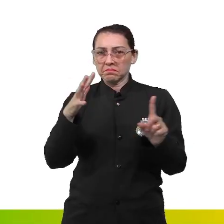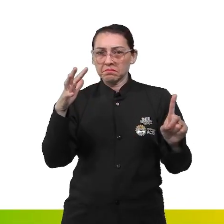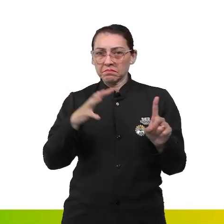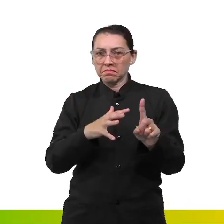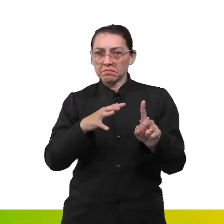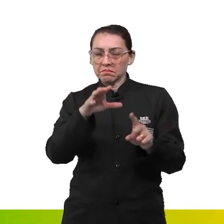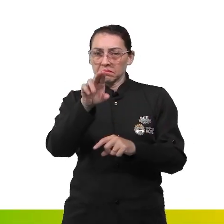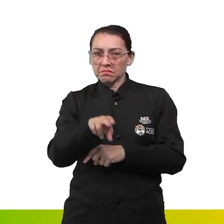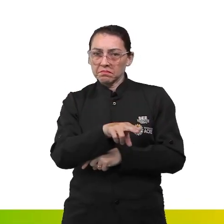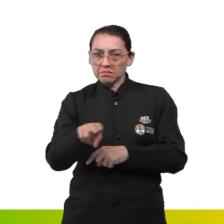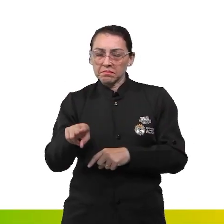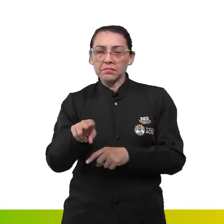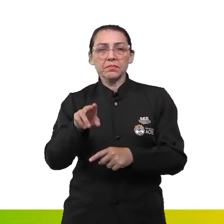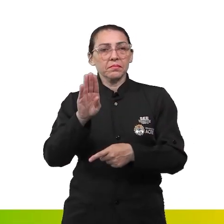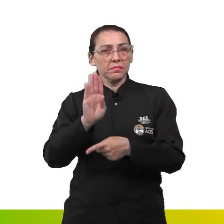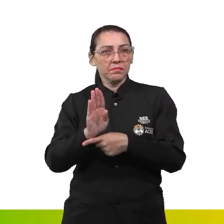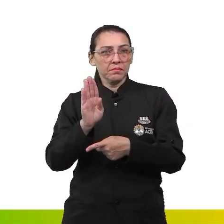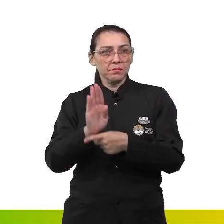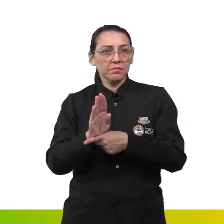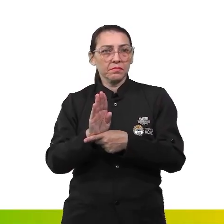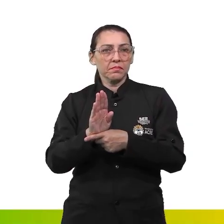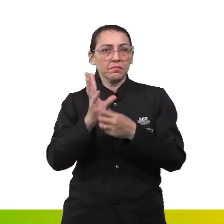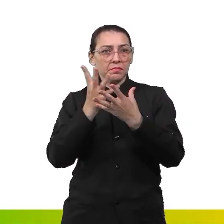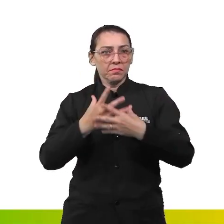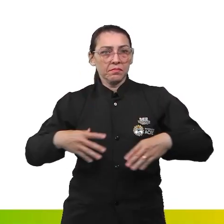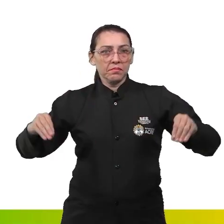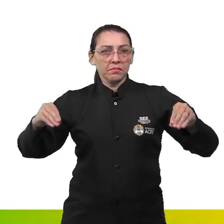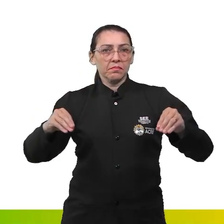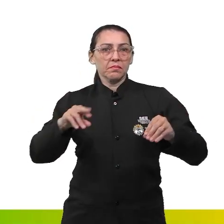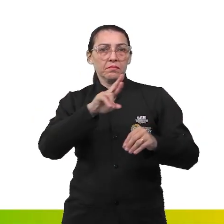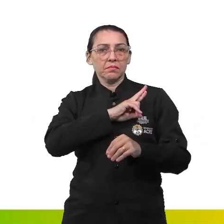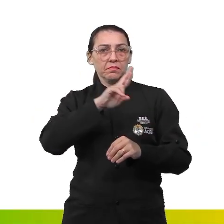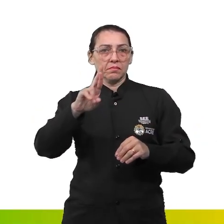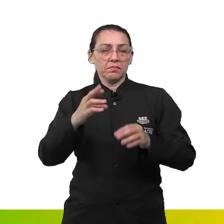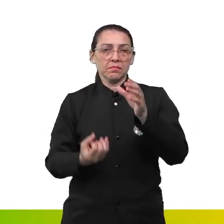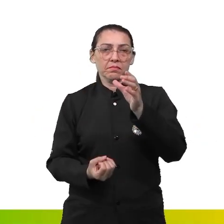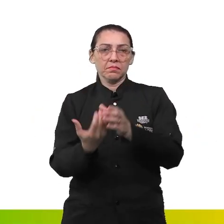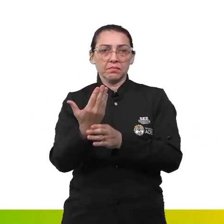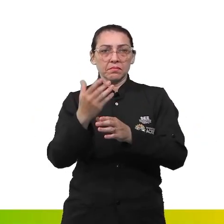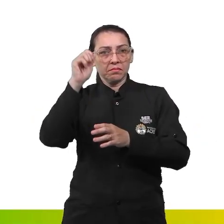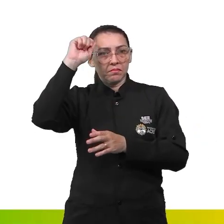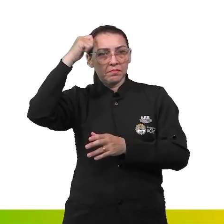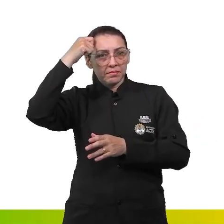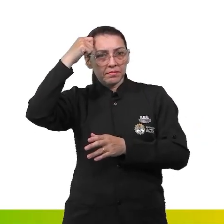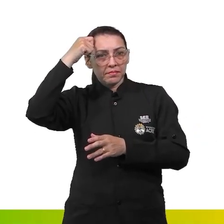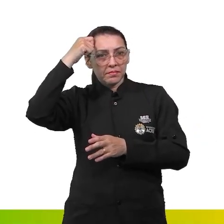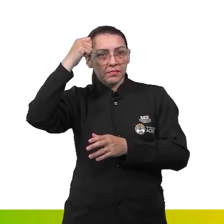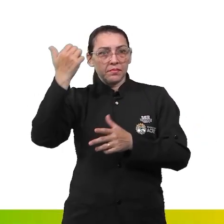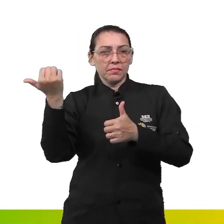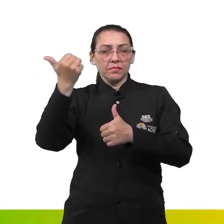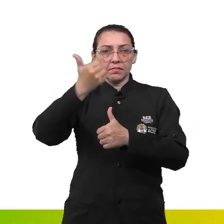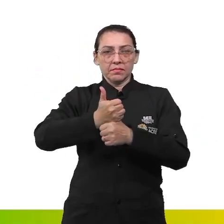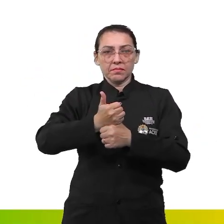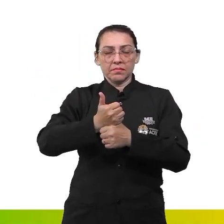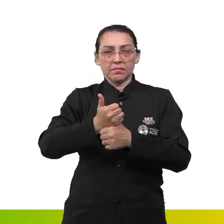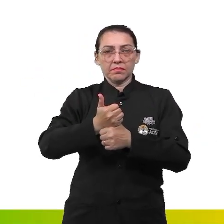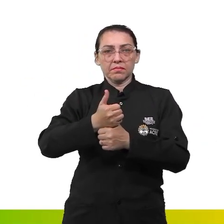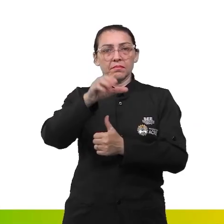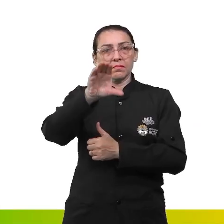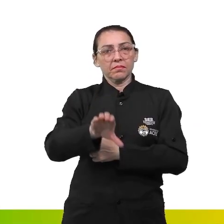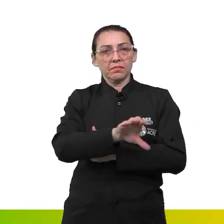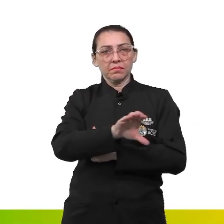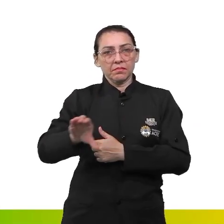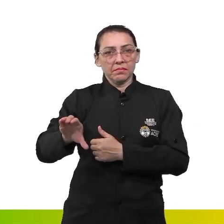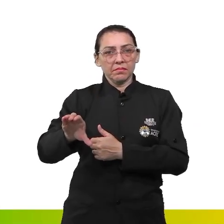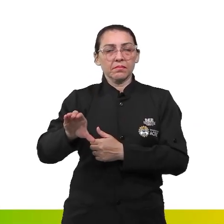cristã. B. No desaparecimento completo das religiões de matriz africana substituídas pelo